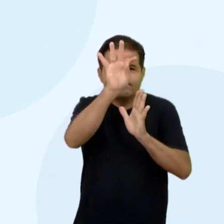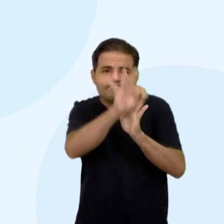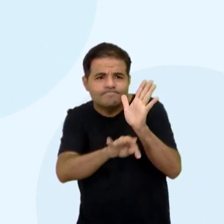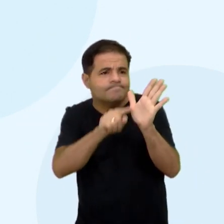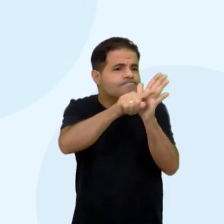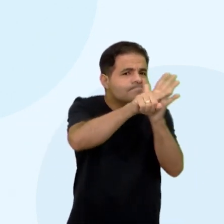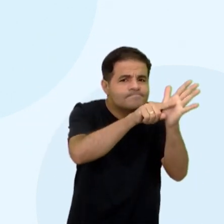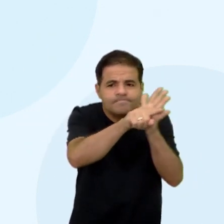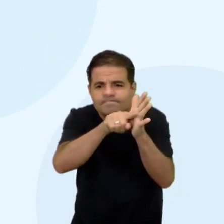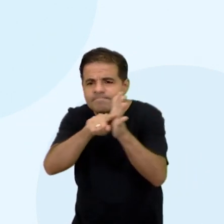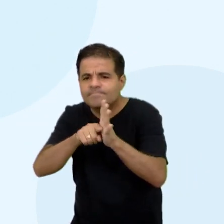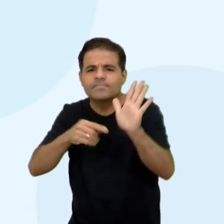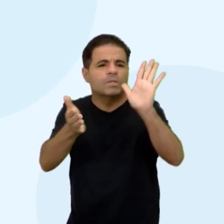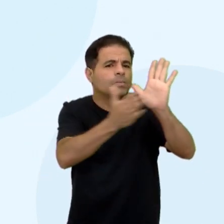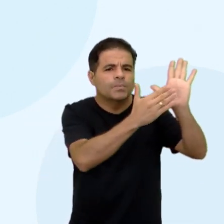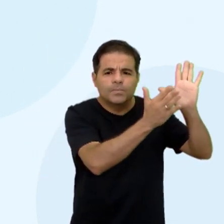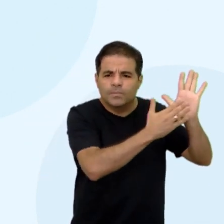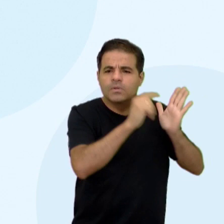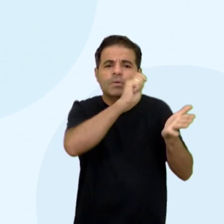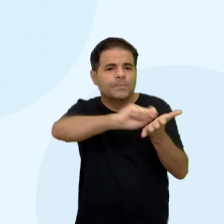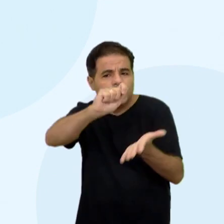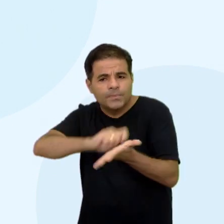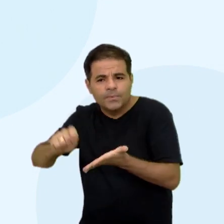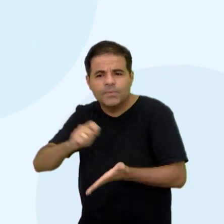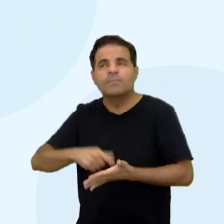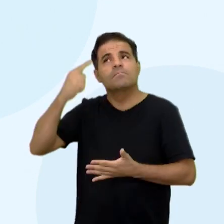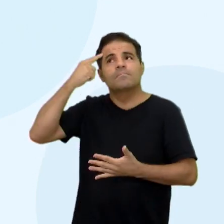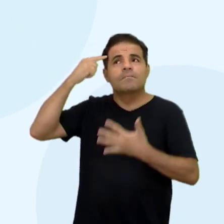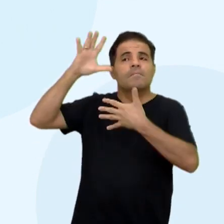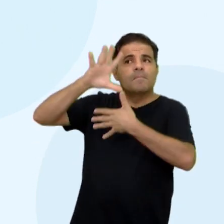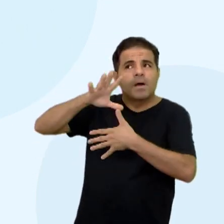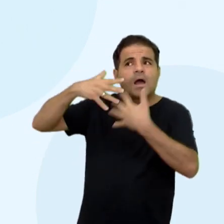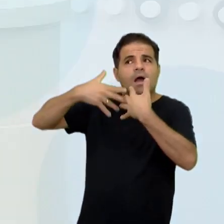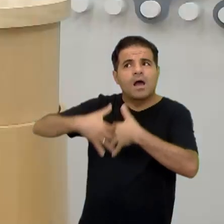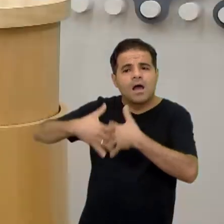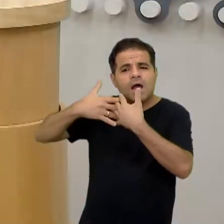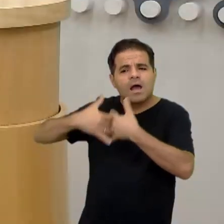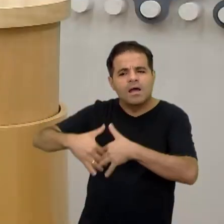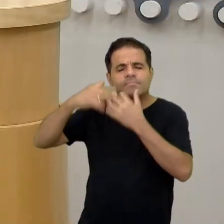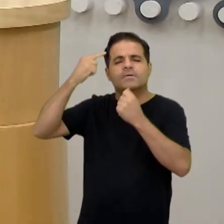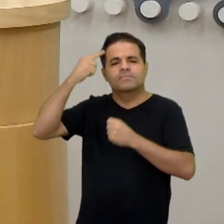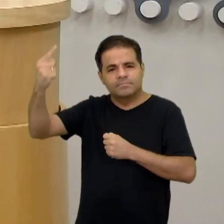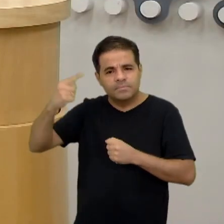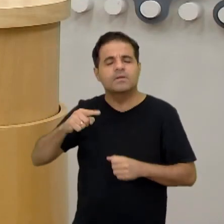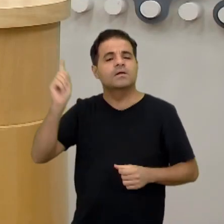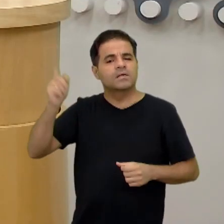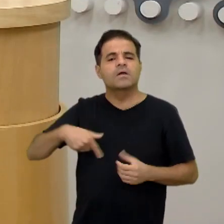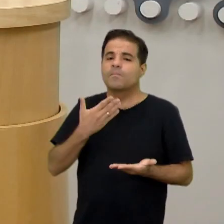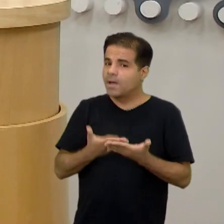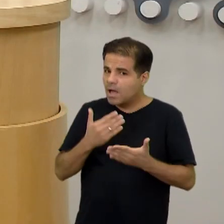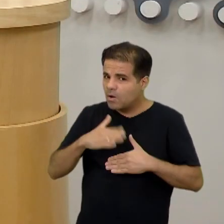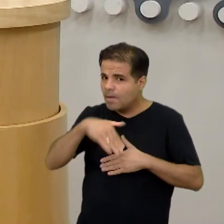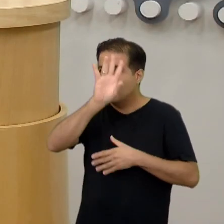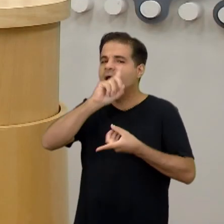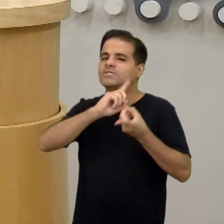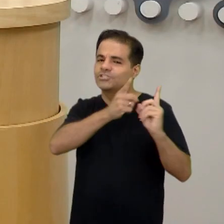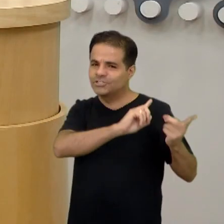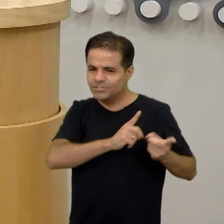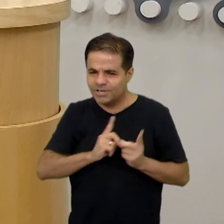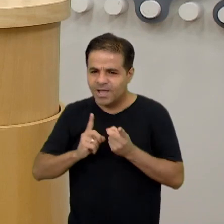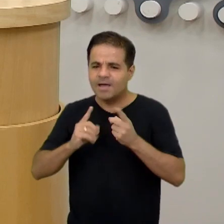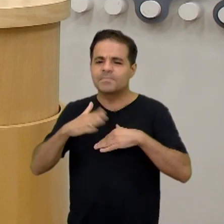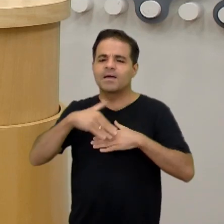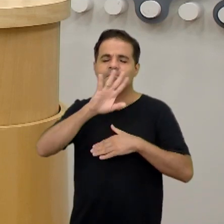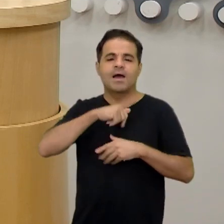e propostas de anotações no mapa mental. Então, a gente vai ter aí uma aula um pouco mais dinâmica agora, né? Um